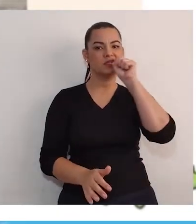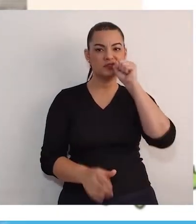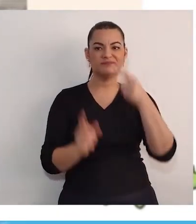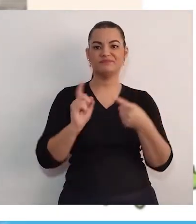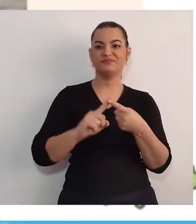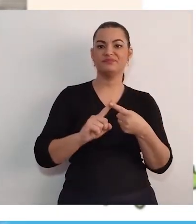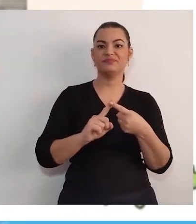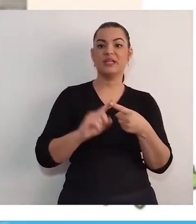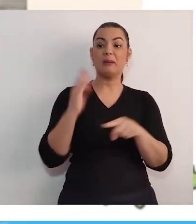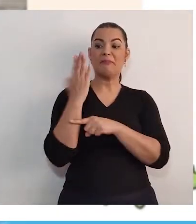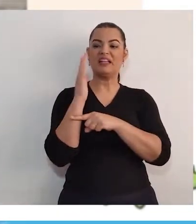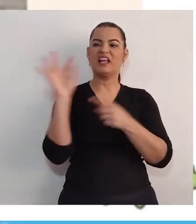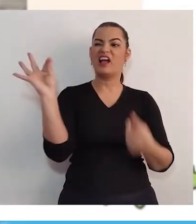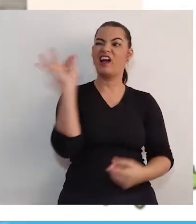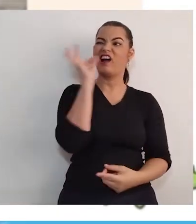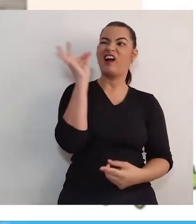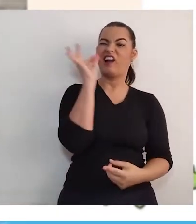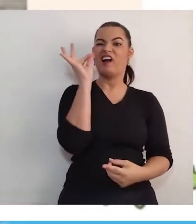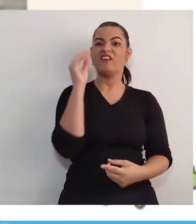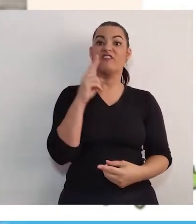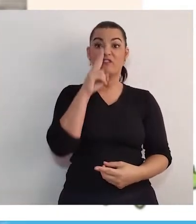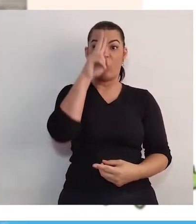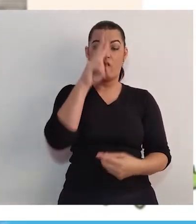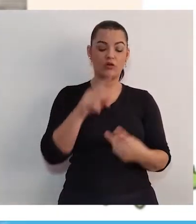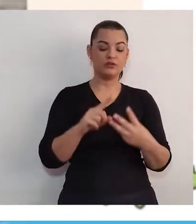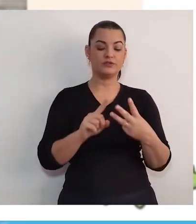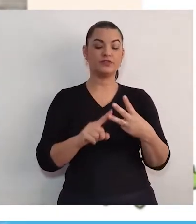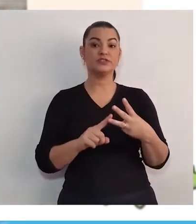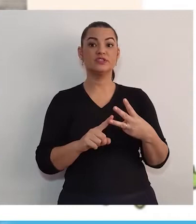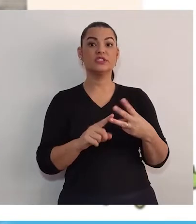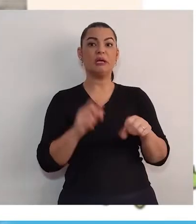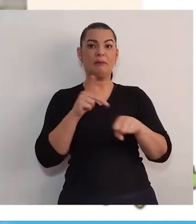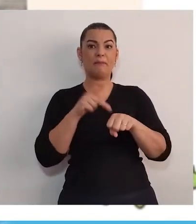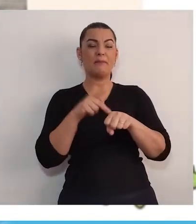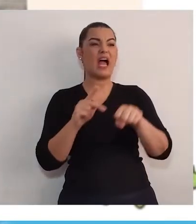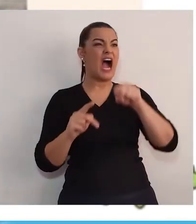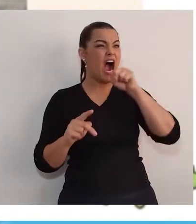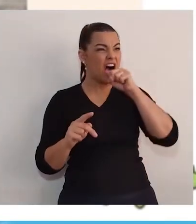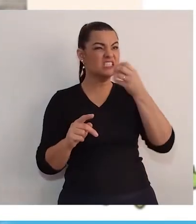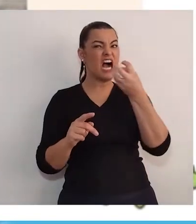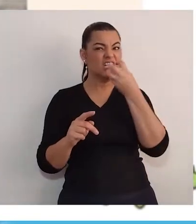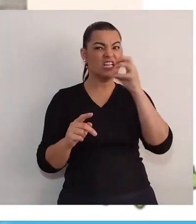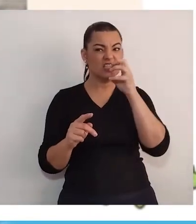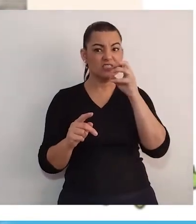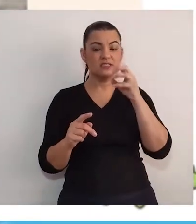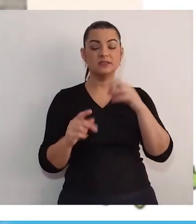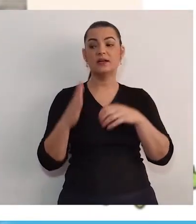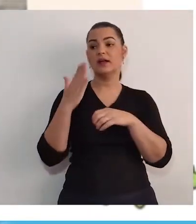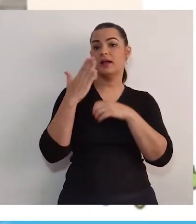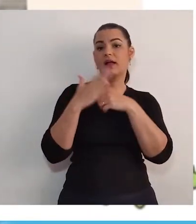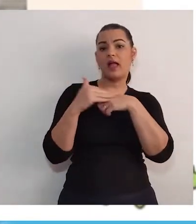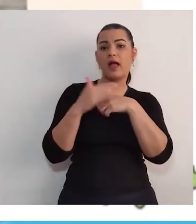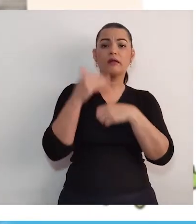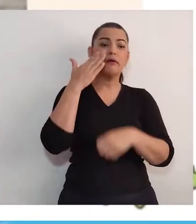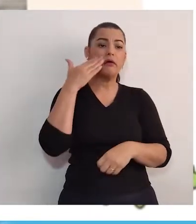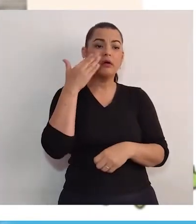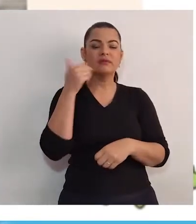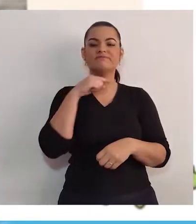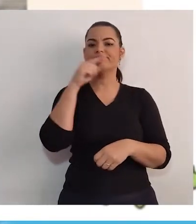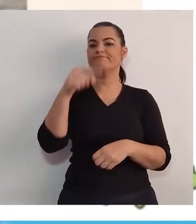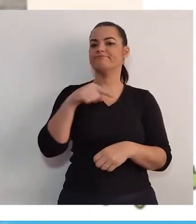cenoura, cutucava bem forte com o graveto, mordia o pedregulho, recebia carinho e o